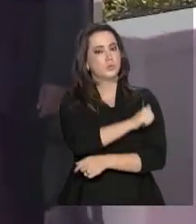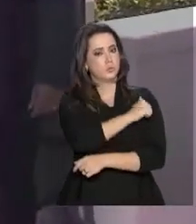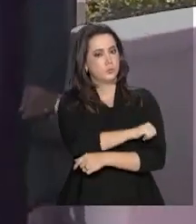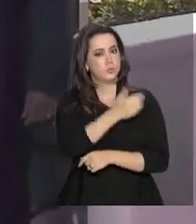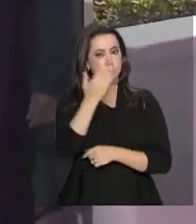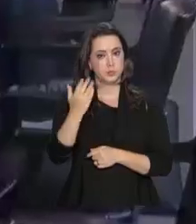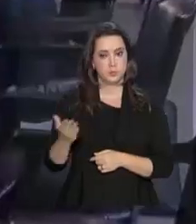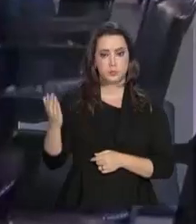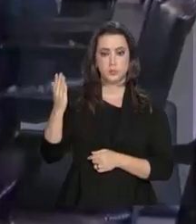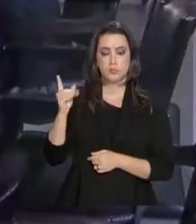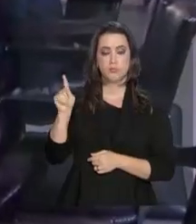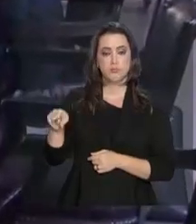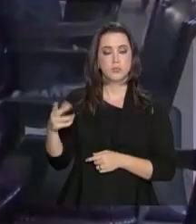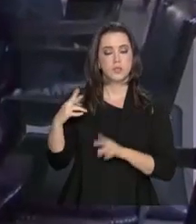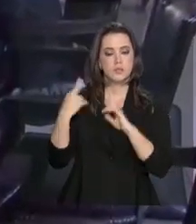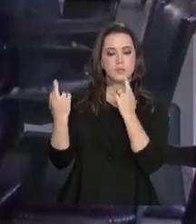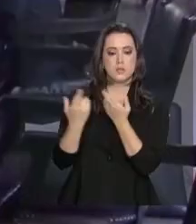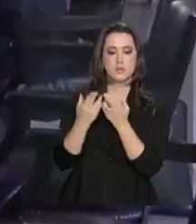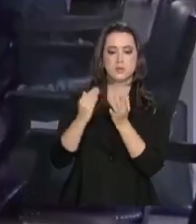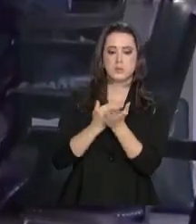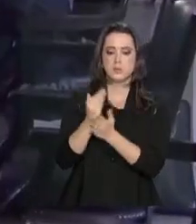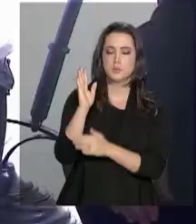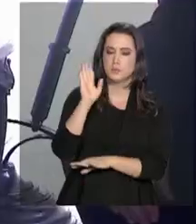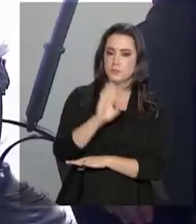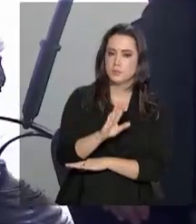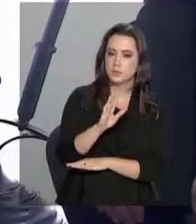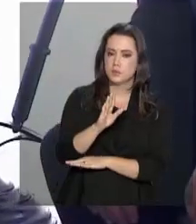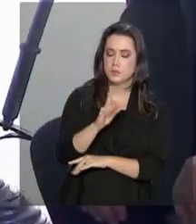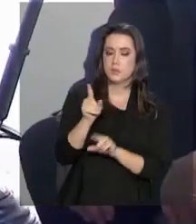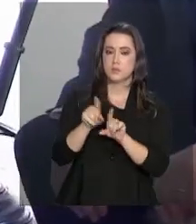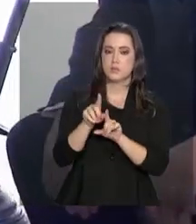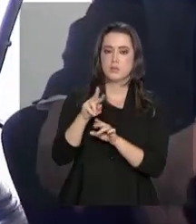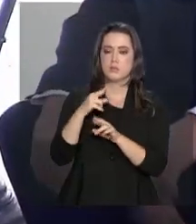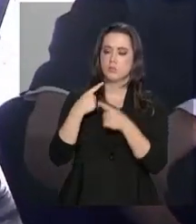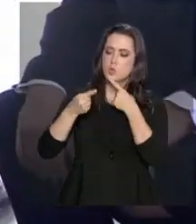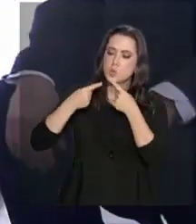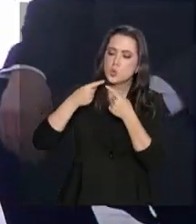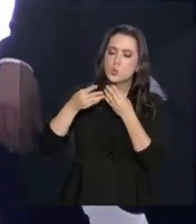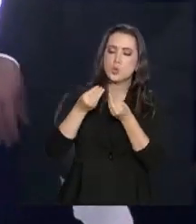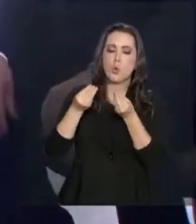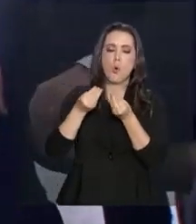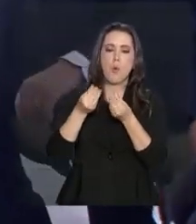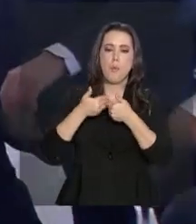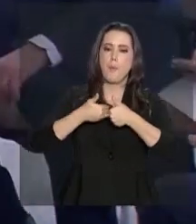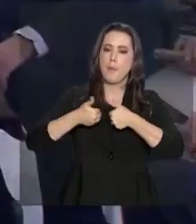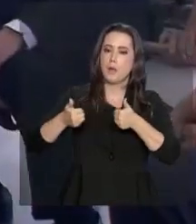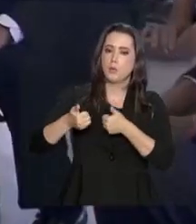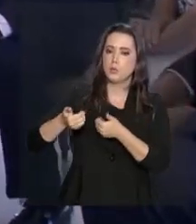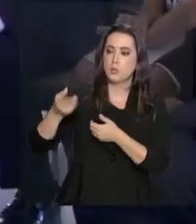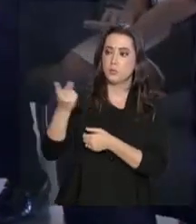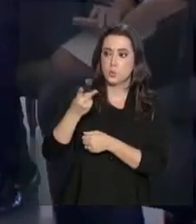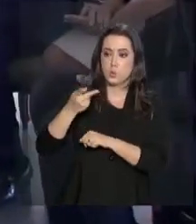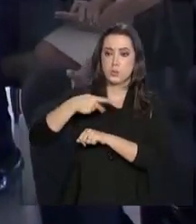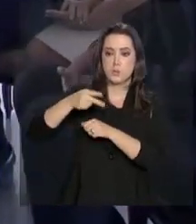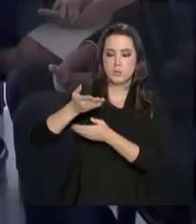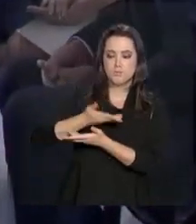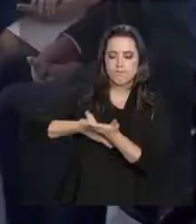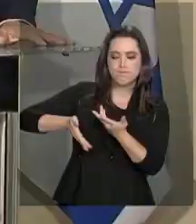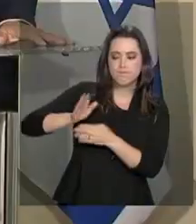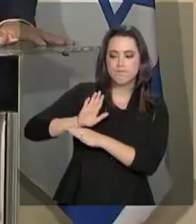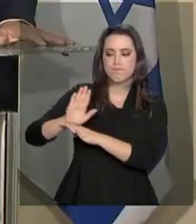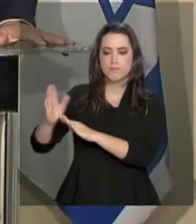Rio de Janeiro. Eles se reuniram no início da tarde e discutiram formas de ampliar a cooperação entre Brasil e